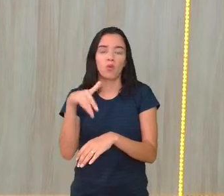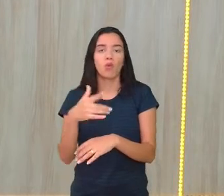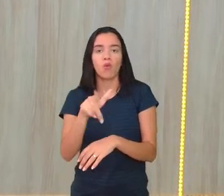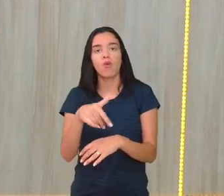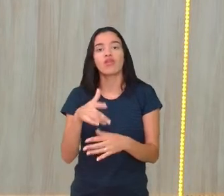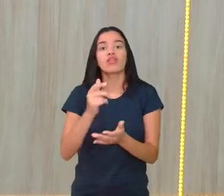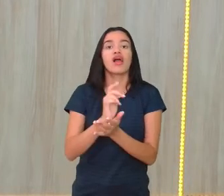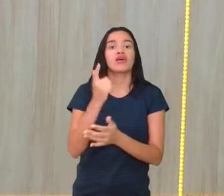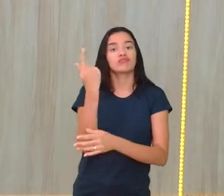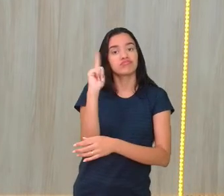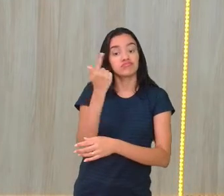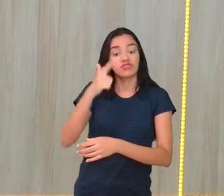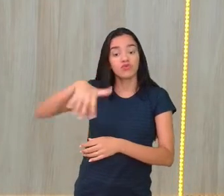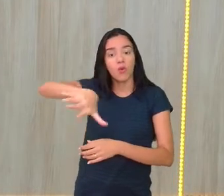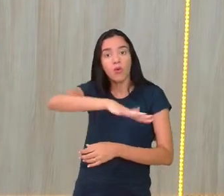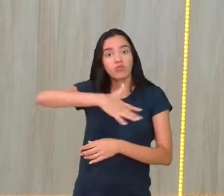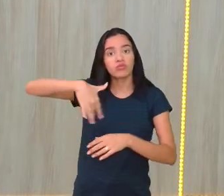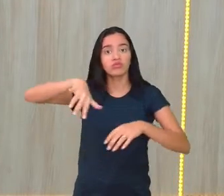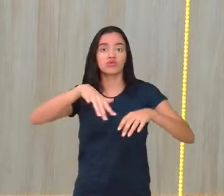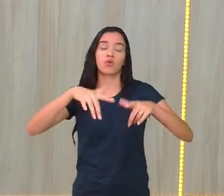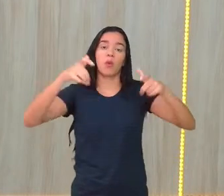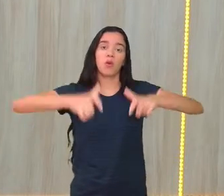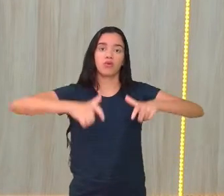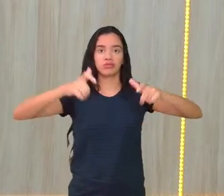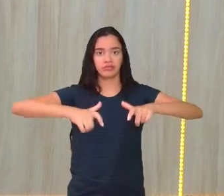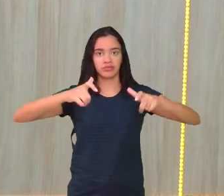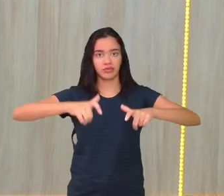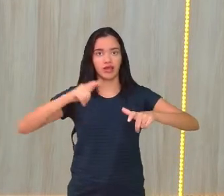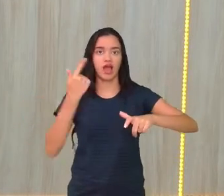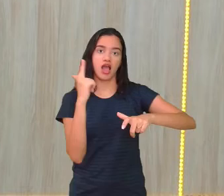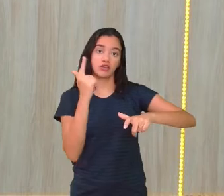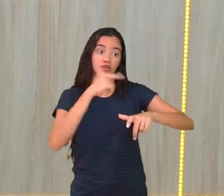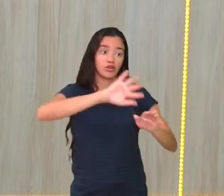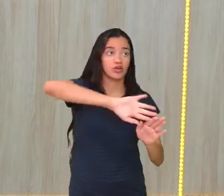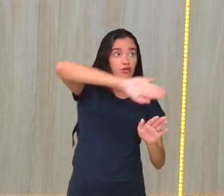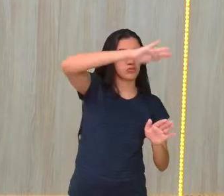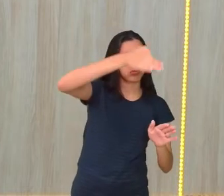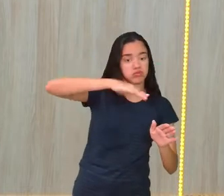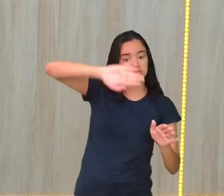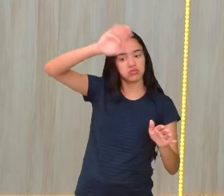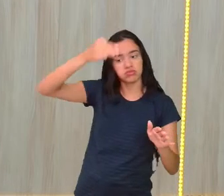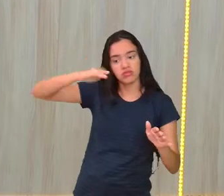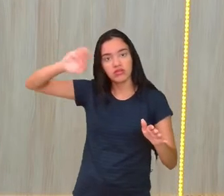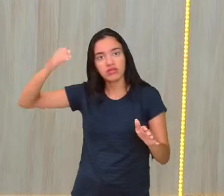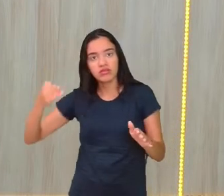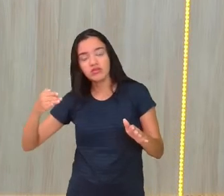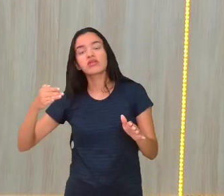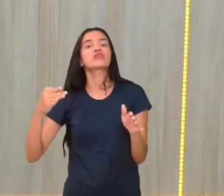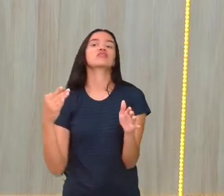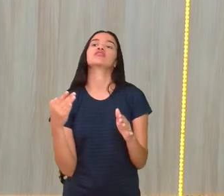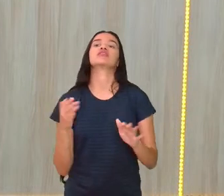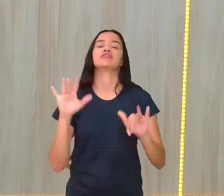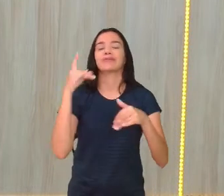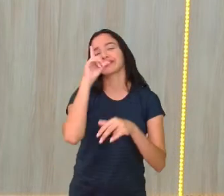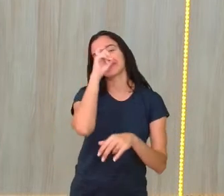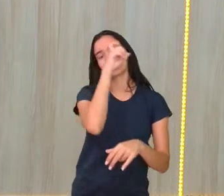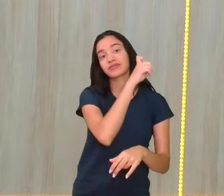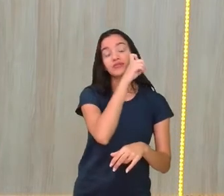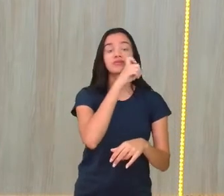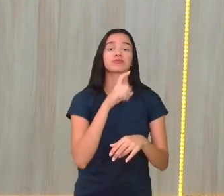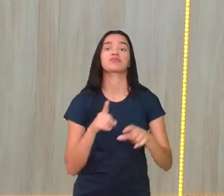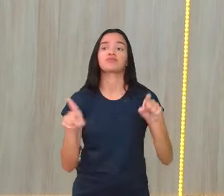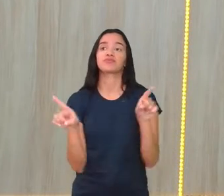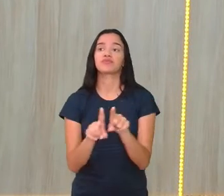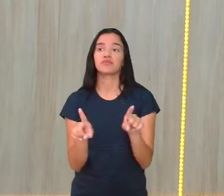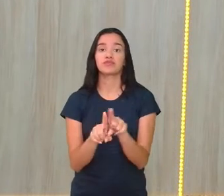condições geográficas do local. A geografia montanhosa dificultava a agricultura, né, em larga escala, e